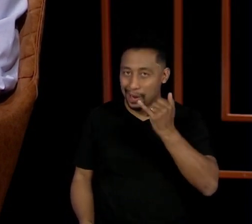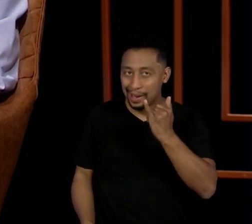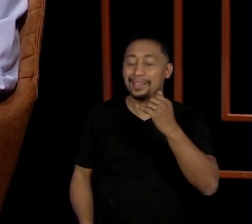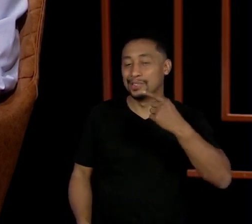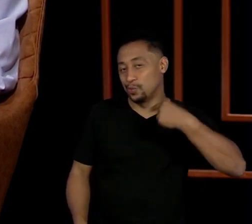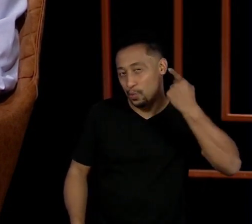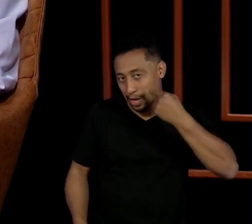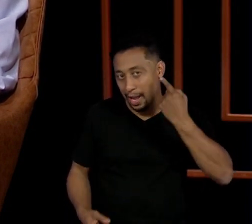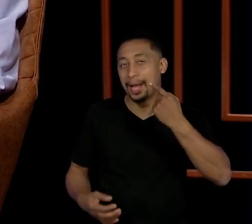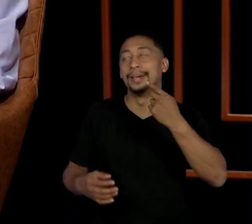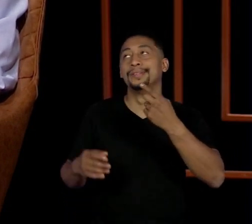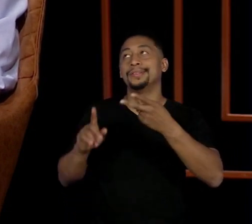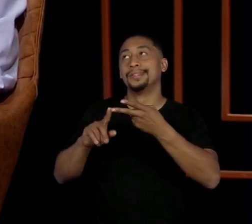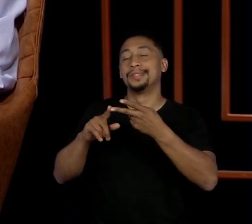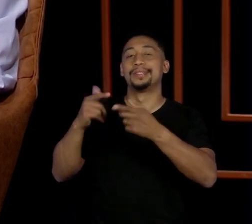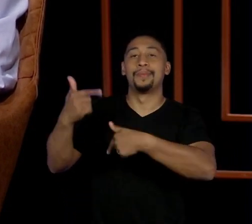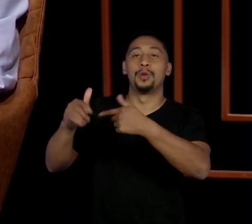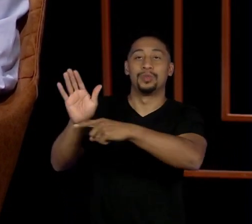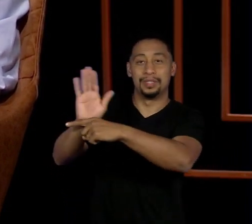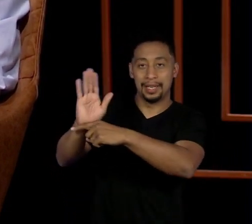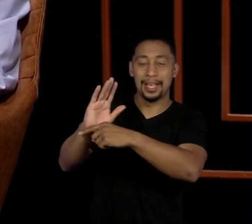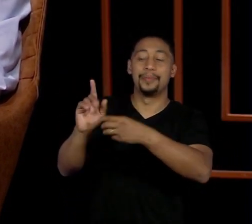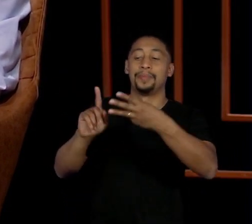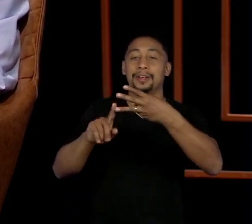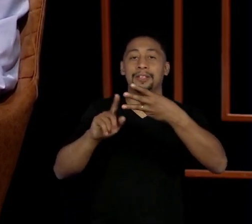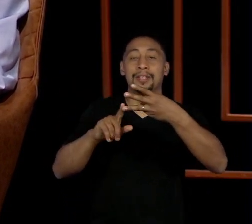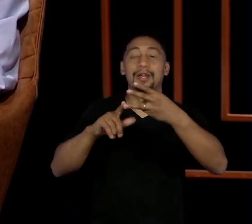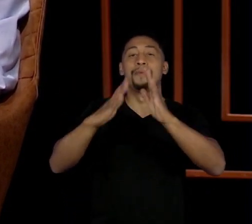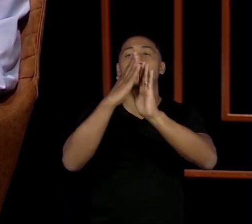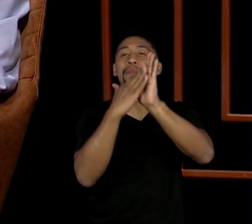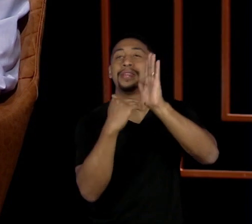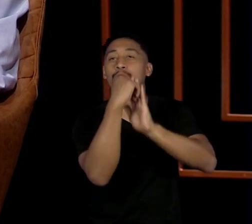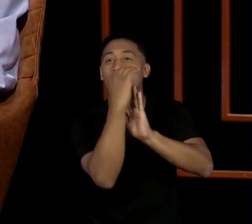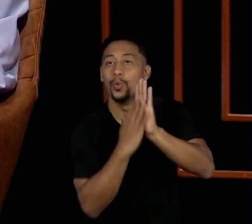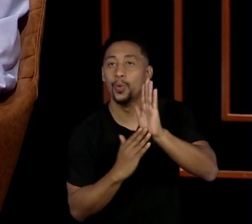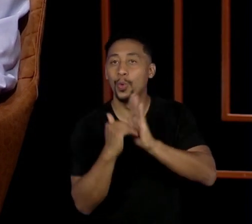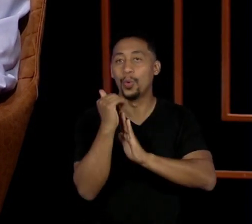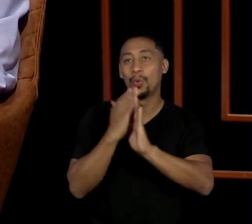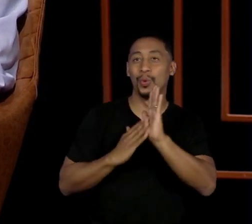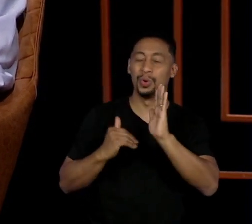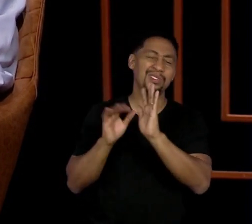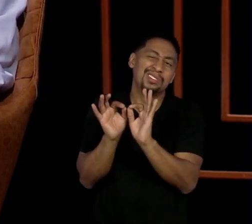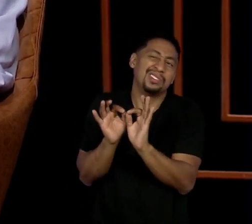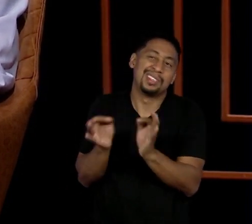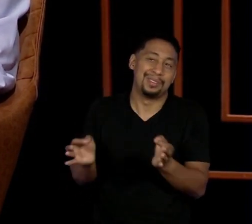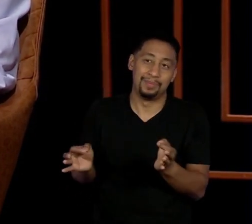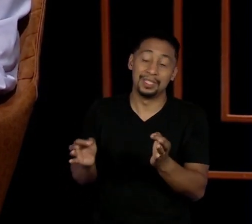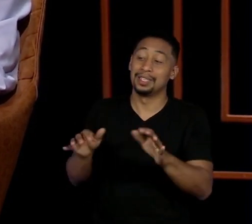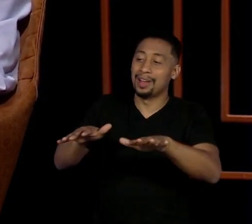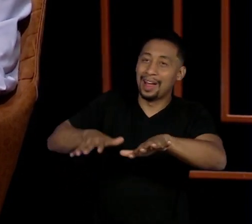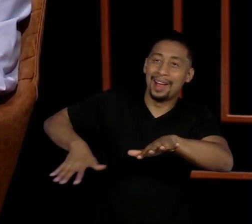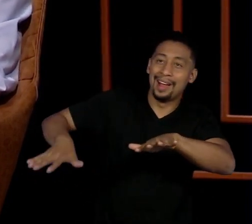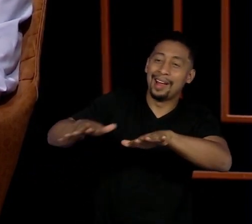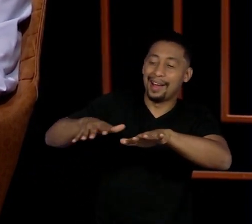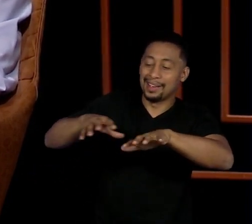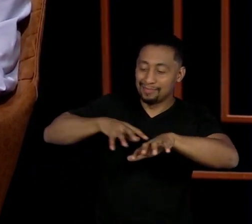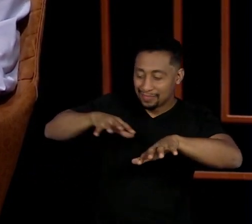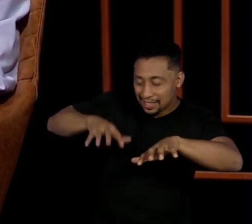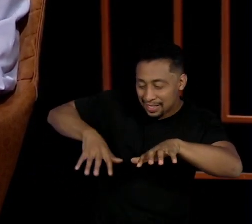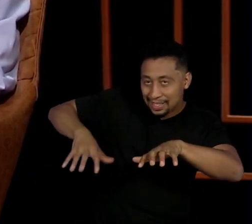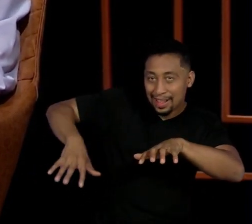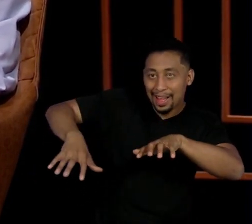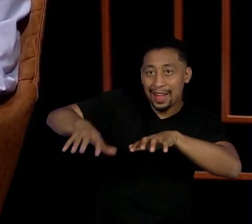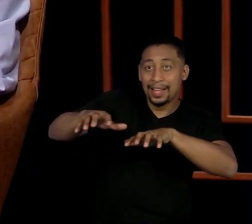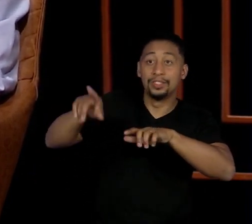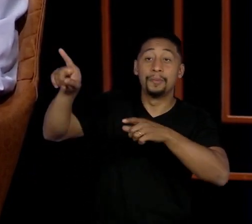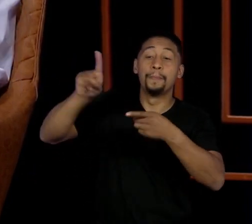amador. Olha. Gostava de pintar barroco, assim. Ele gosta das cidades mineiras, das cidades baianas.